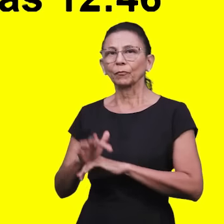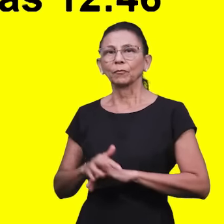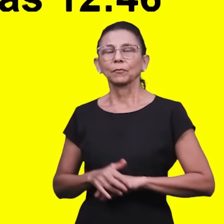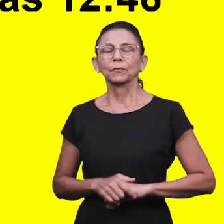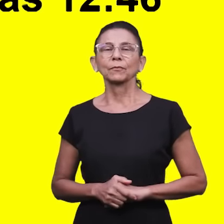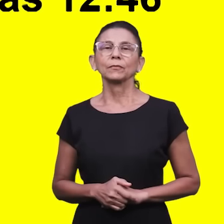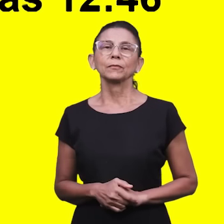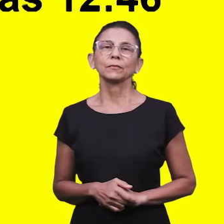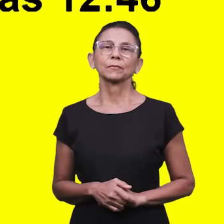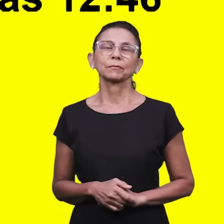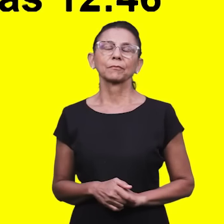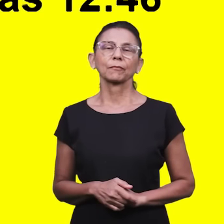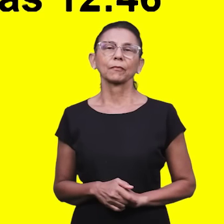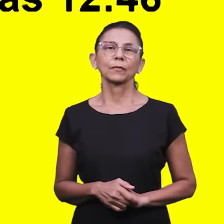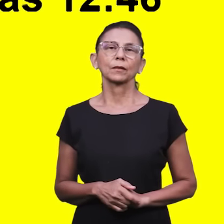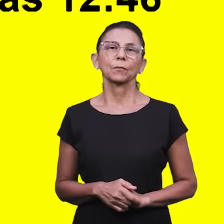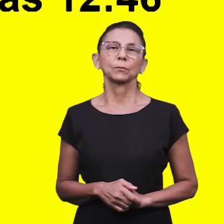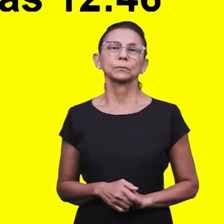nossa aula.